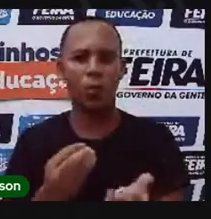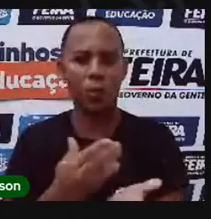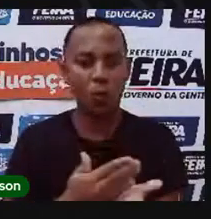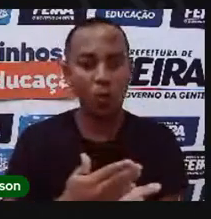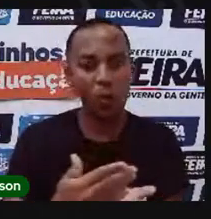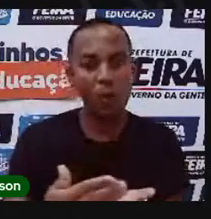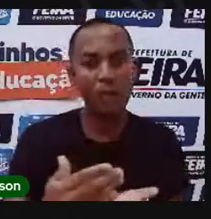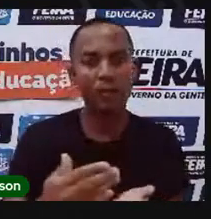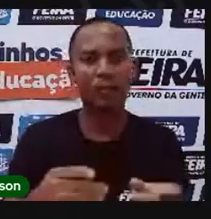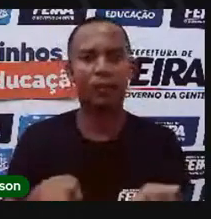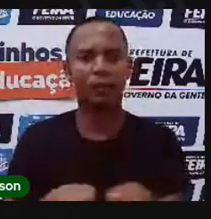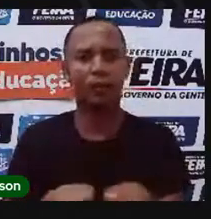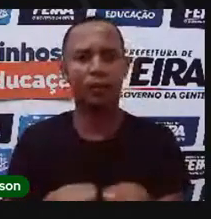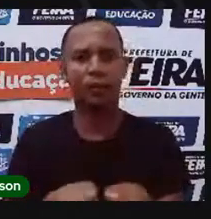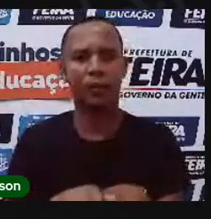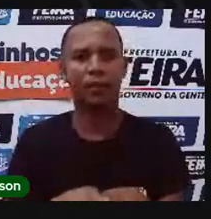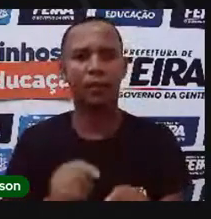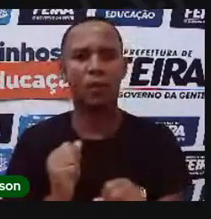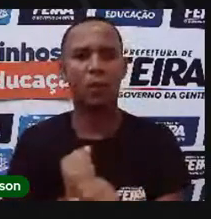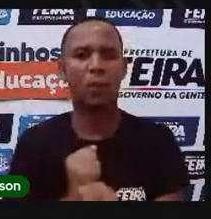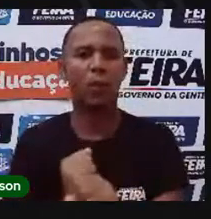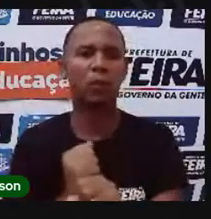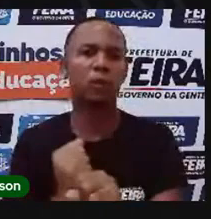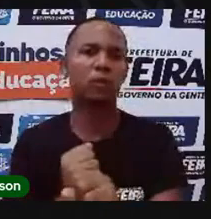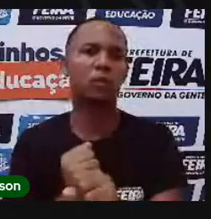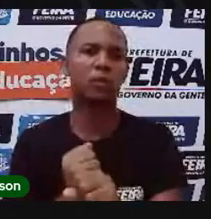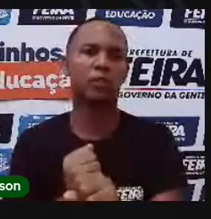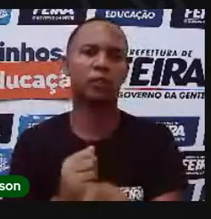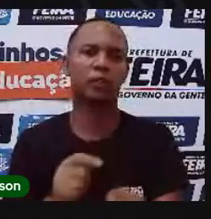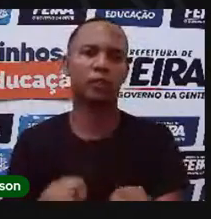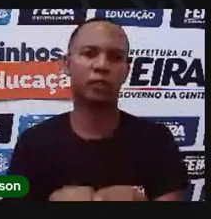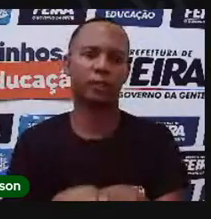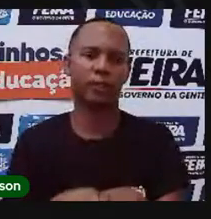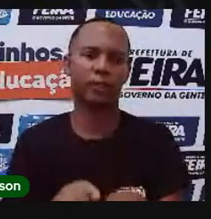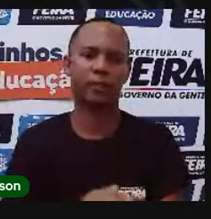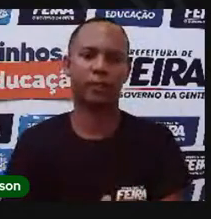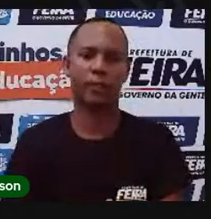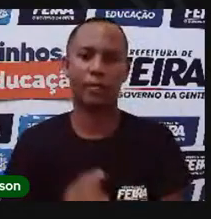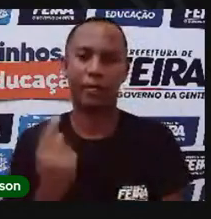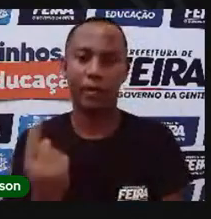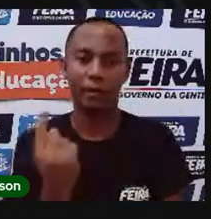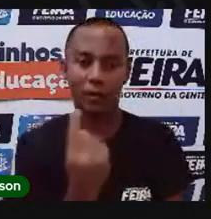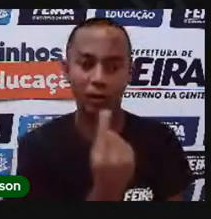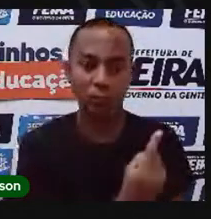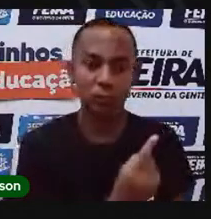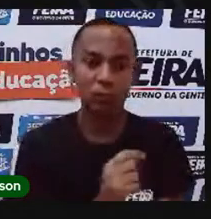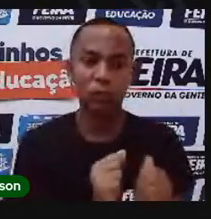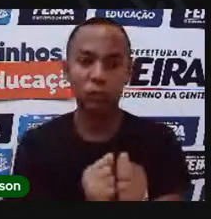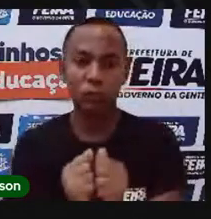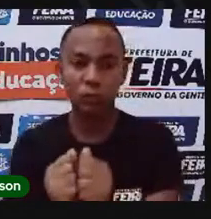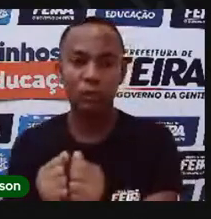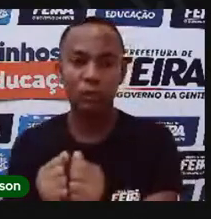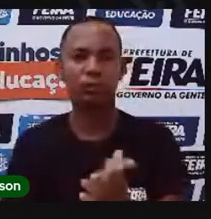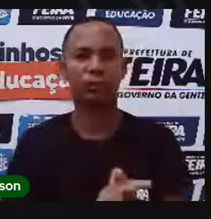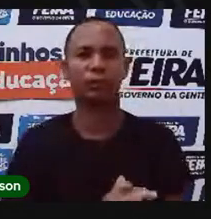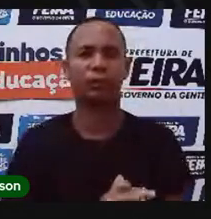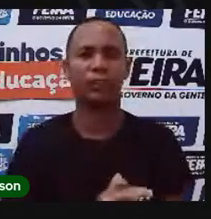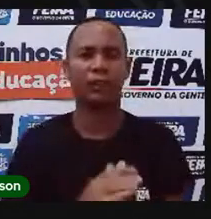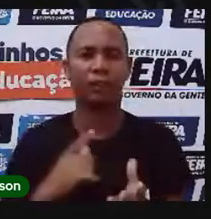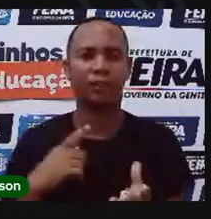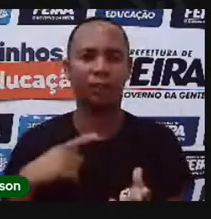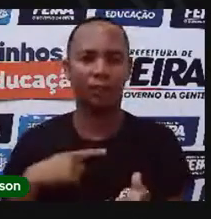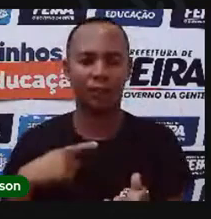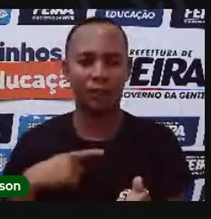vocês. Mas isso é para ser construído o quê? Eu e você juntinhos, certo? Temos